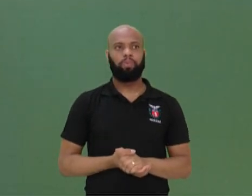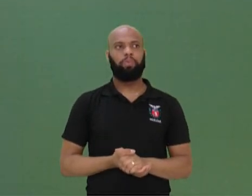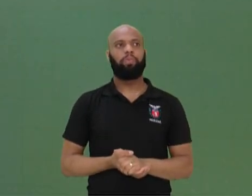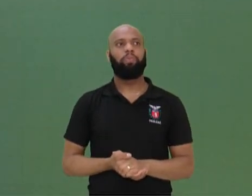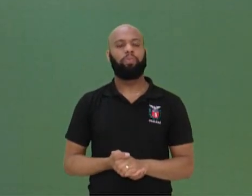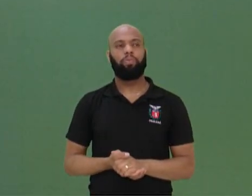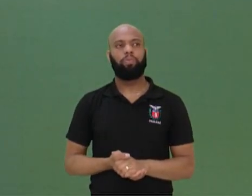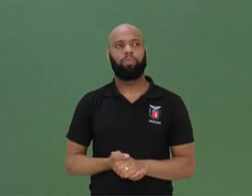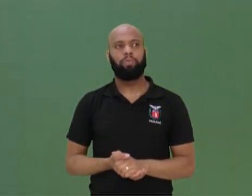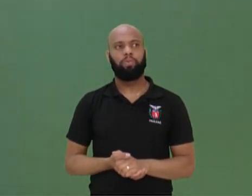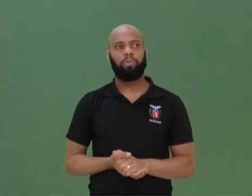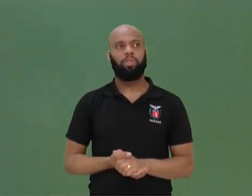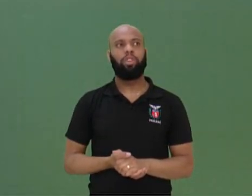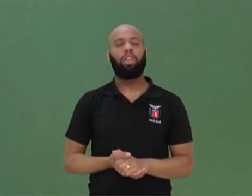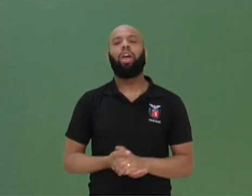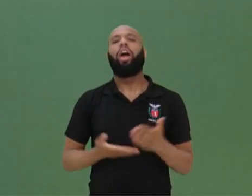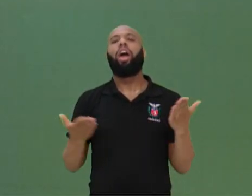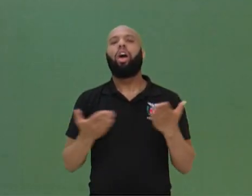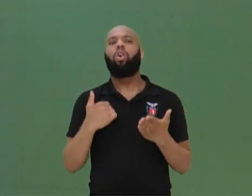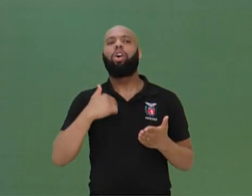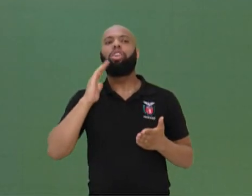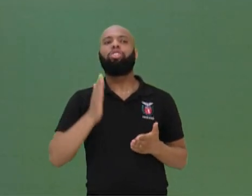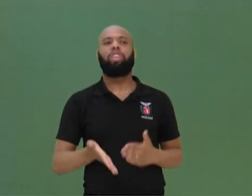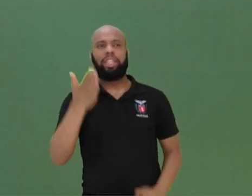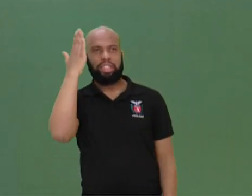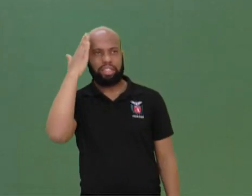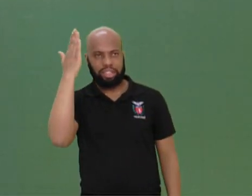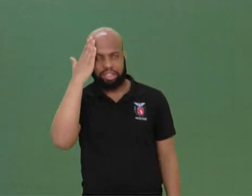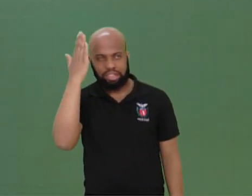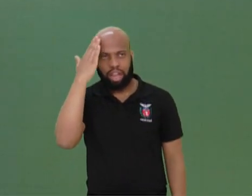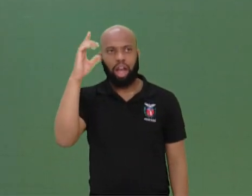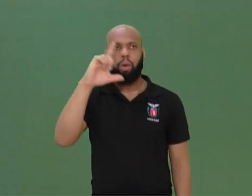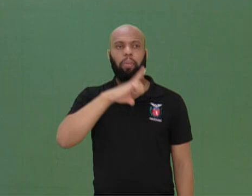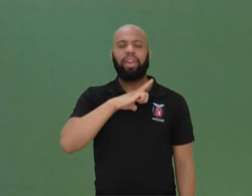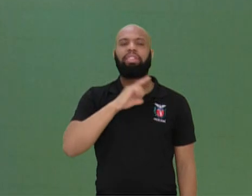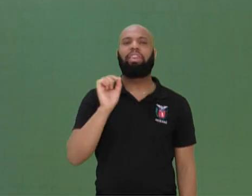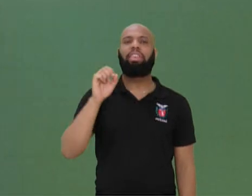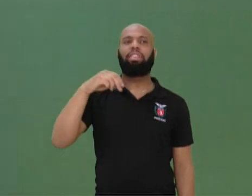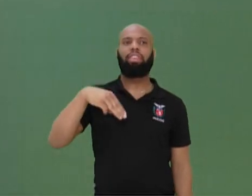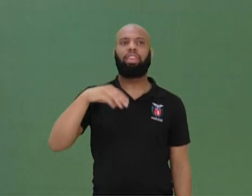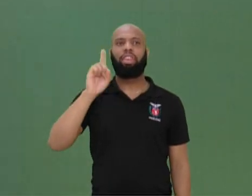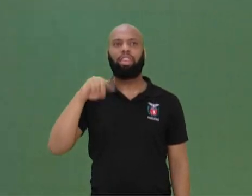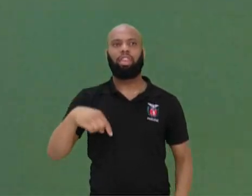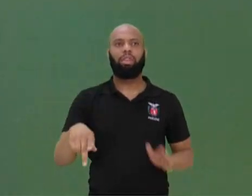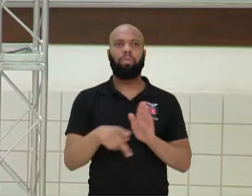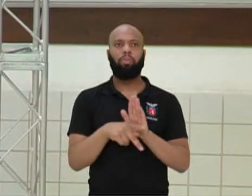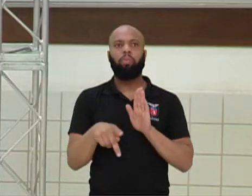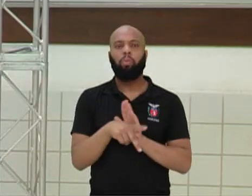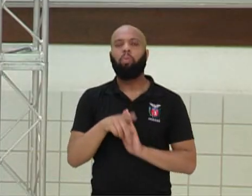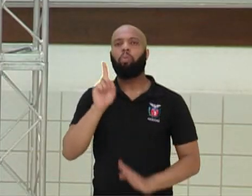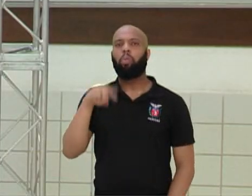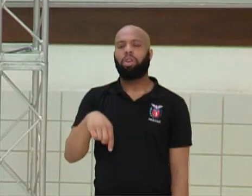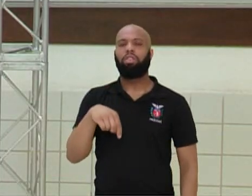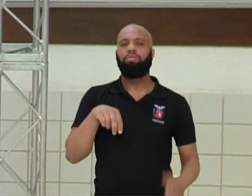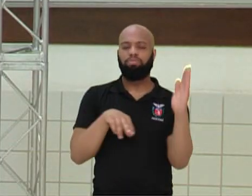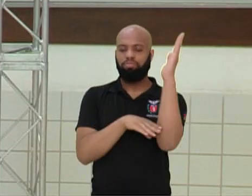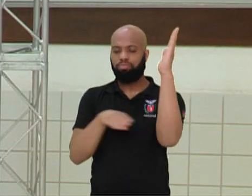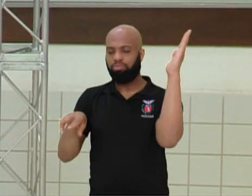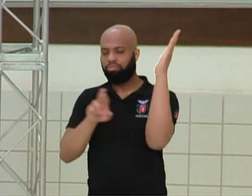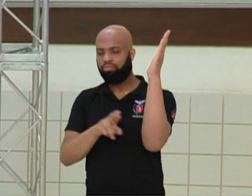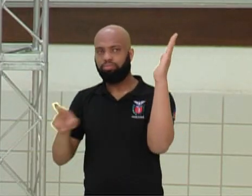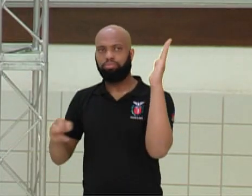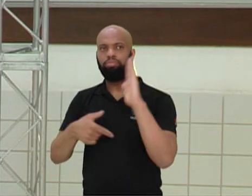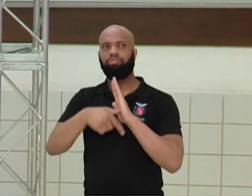Bom, como eu já descobri, né, que aqui, né, eu já